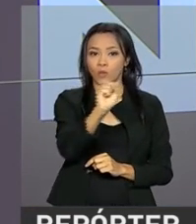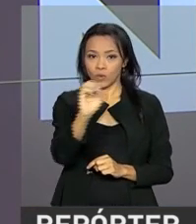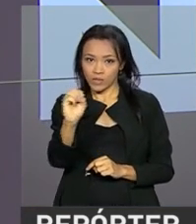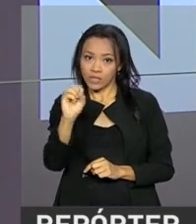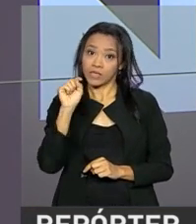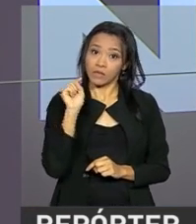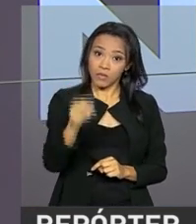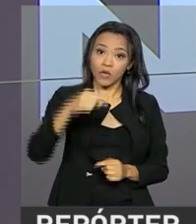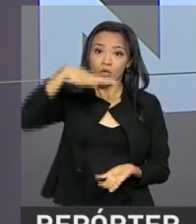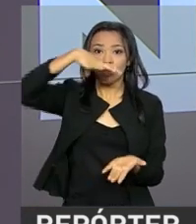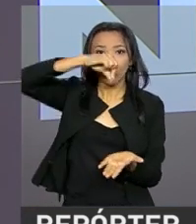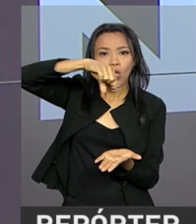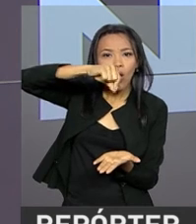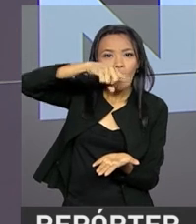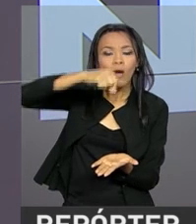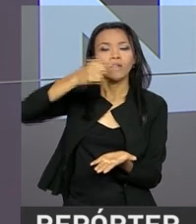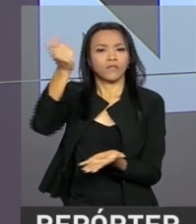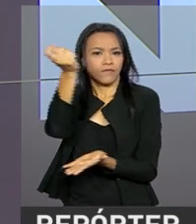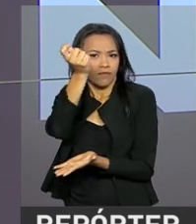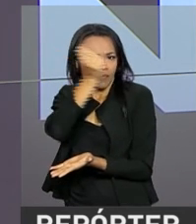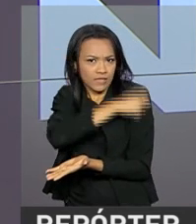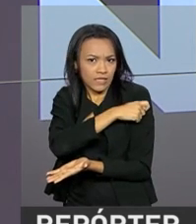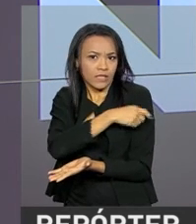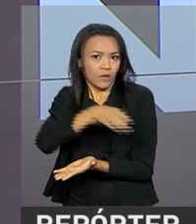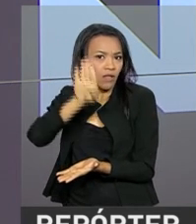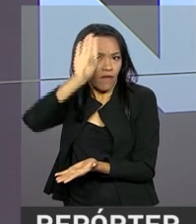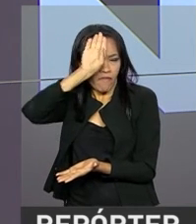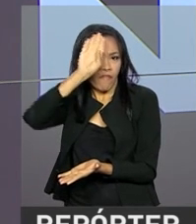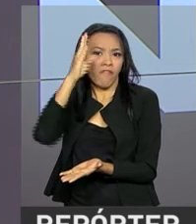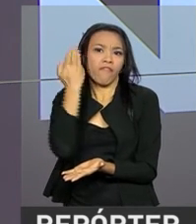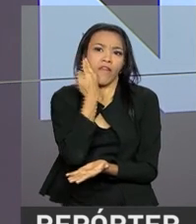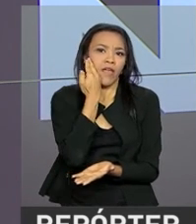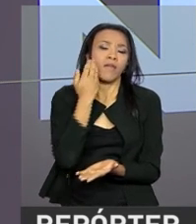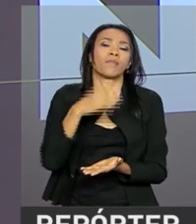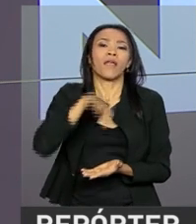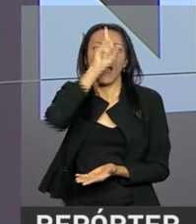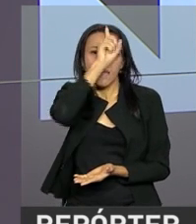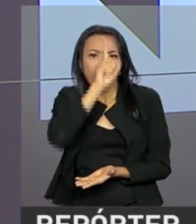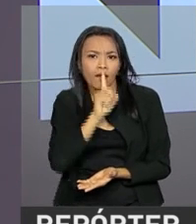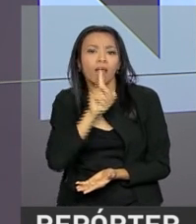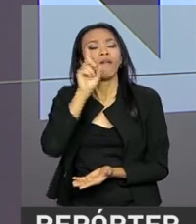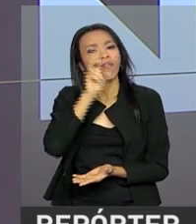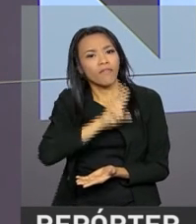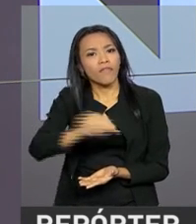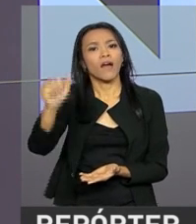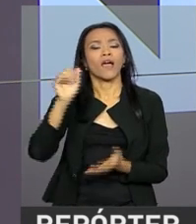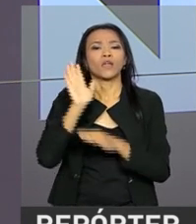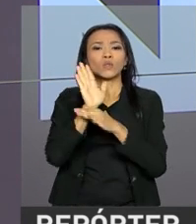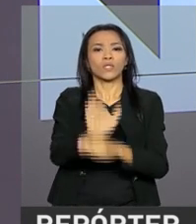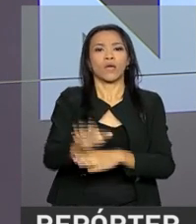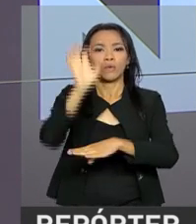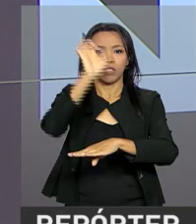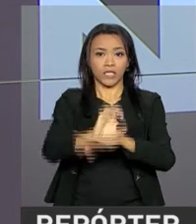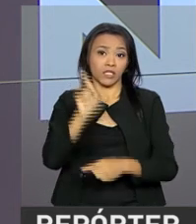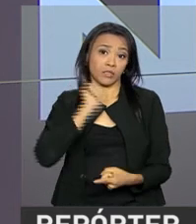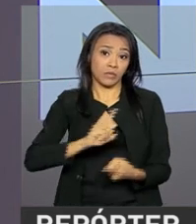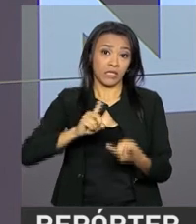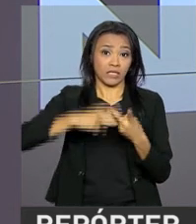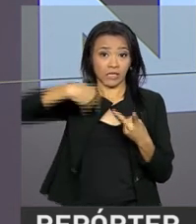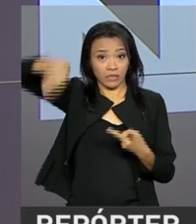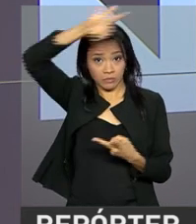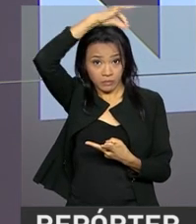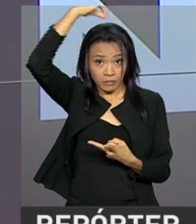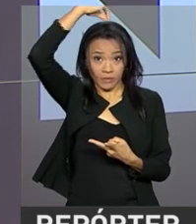doses extras de vacina contra a febre amarela vão reforçar o combate à doença em Minas Gerais, Espírito Santo, Rio de Janeiro